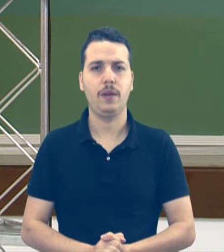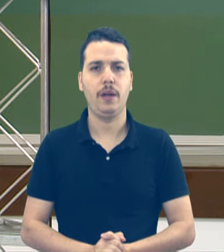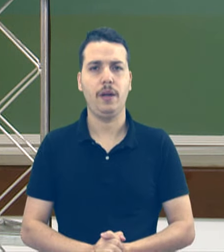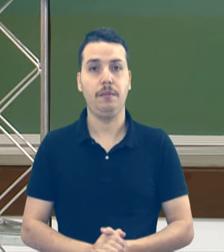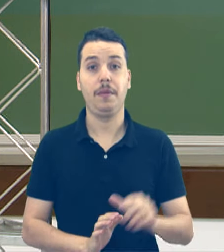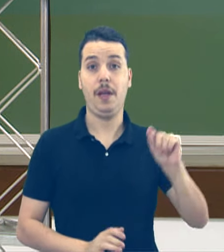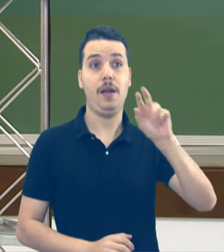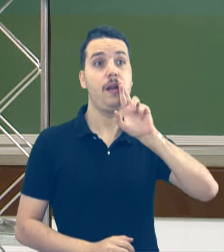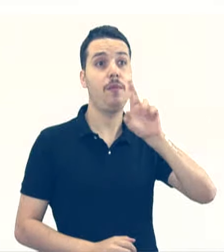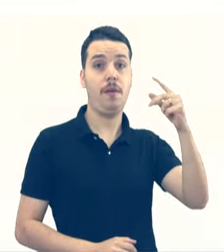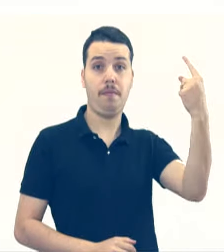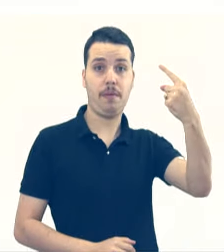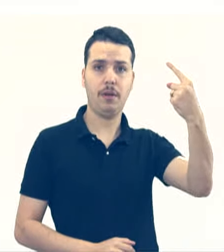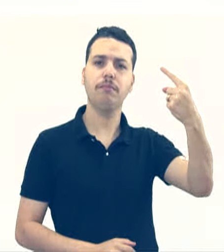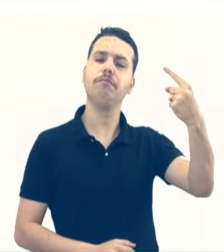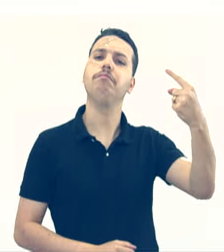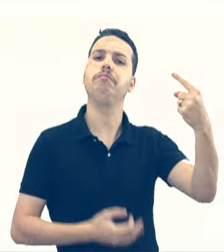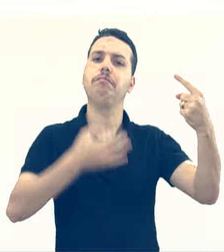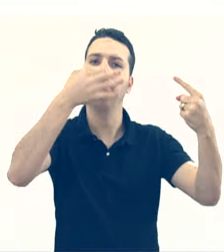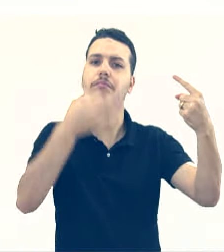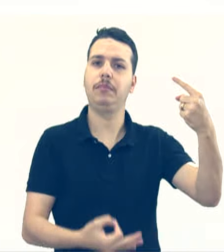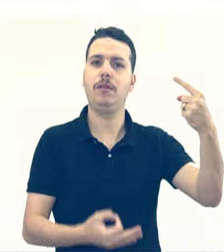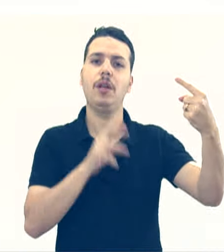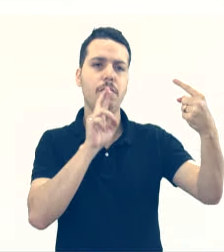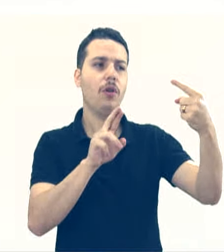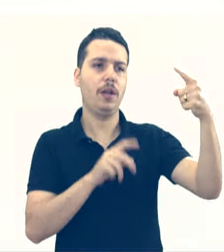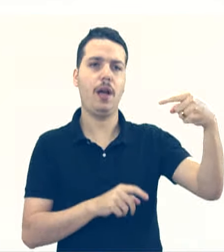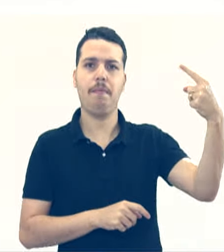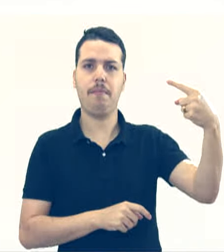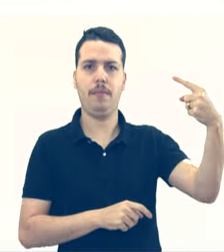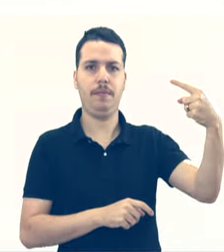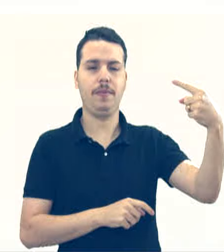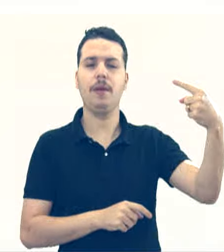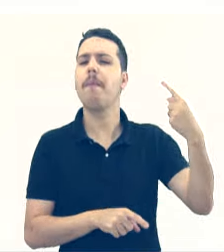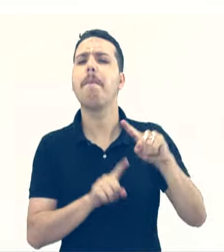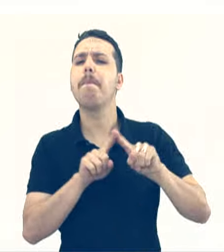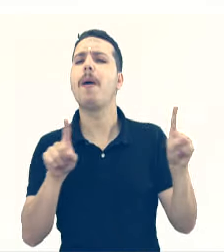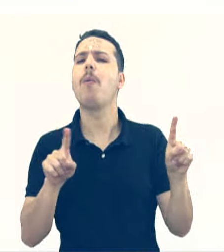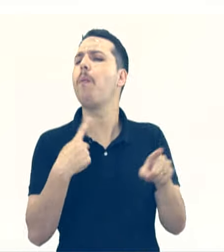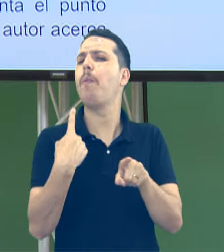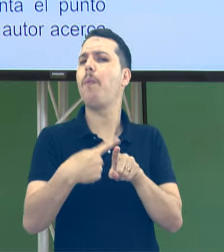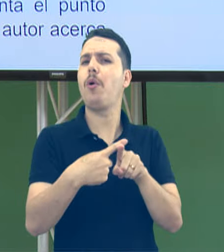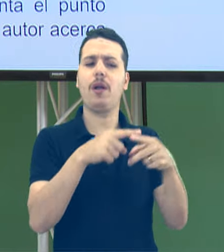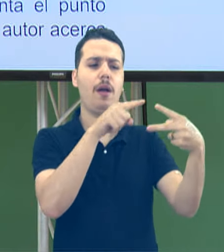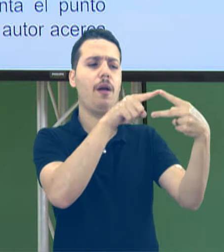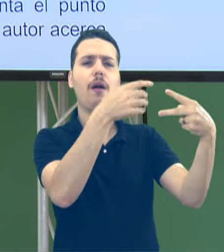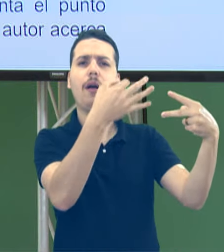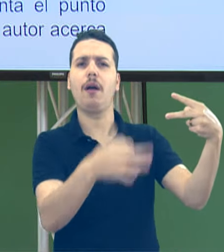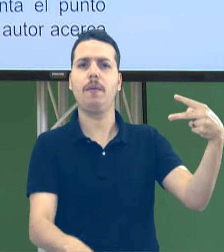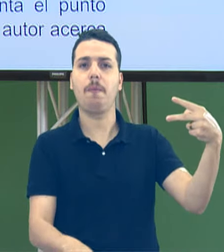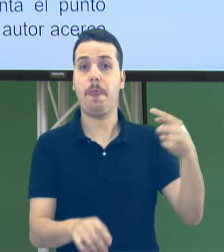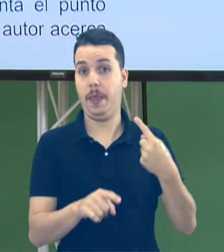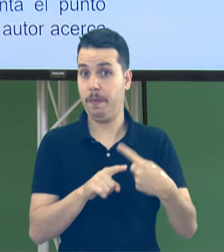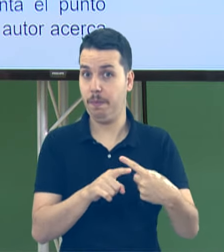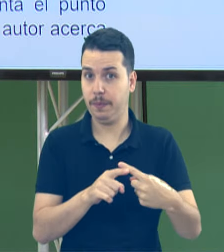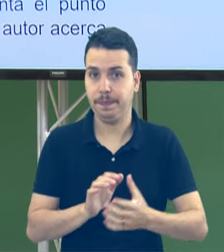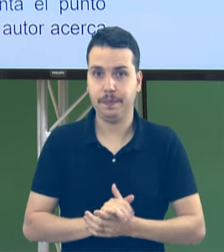Respondeu a primeira, respondeu de forma correta. Mas por que, professor? Porque assim,